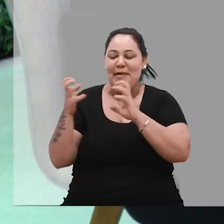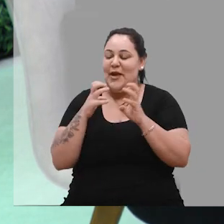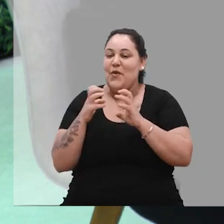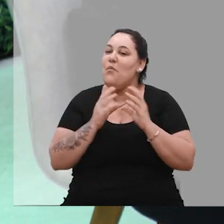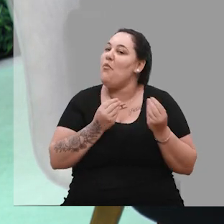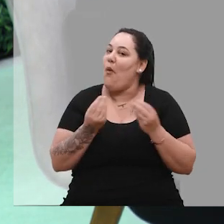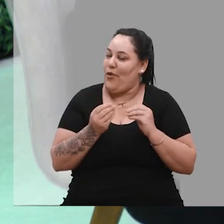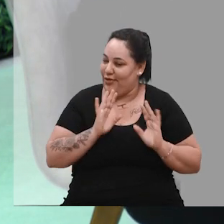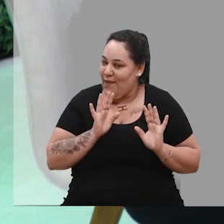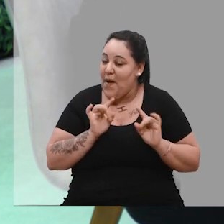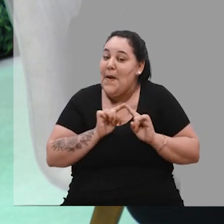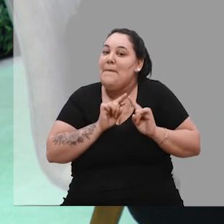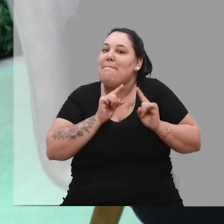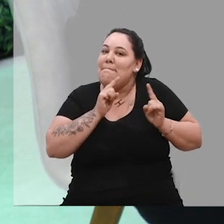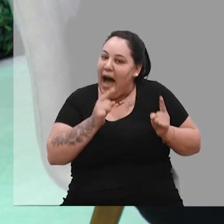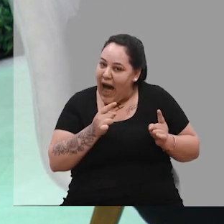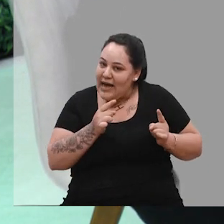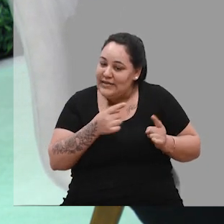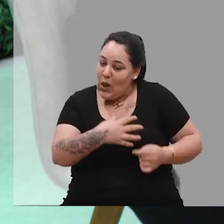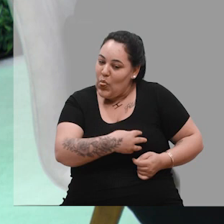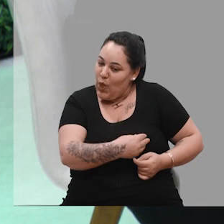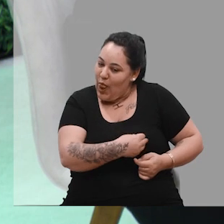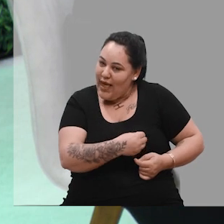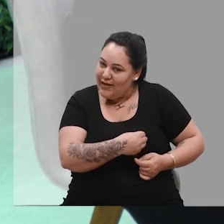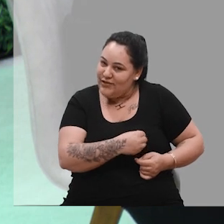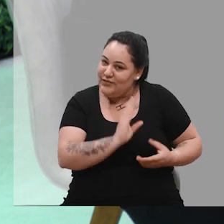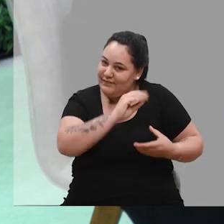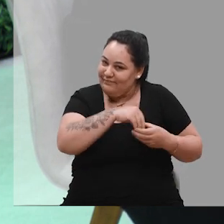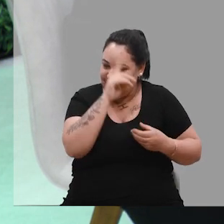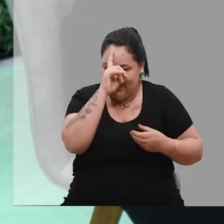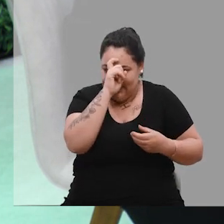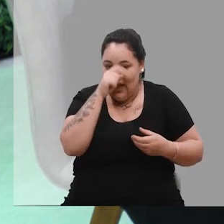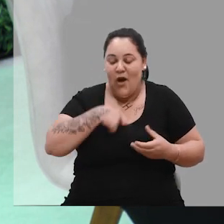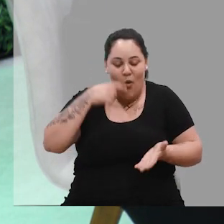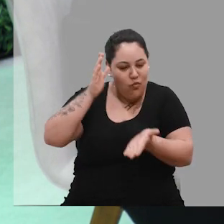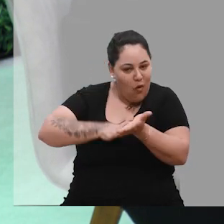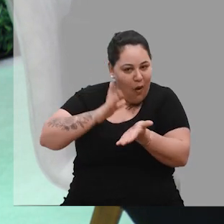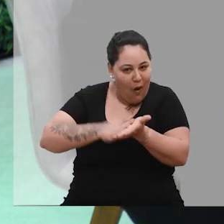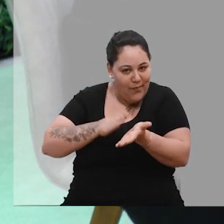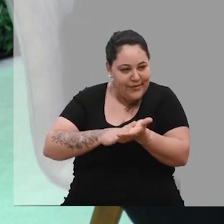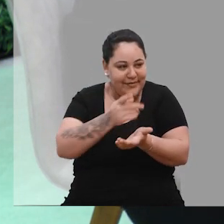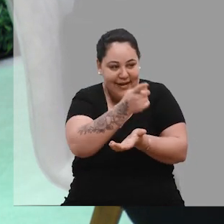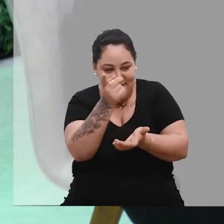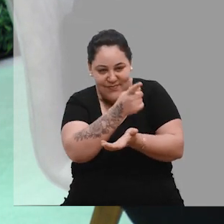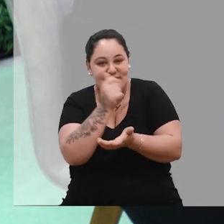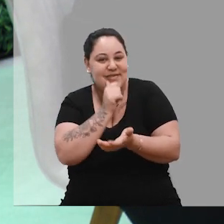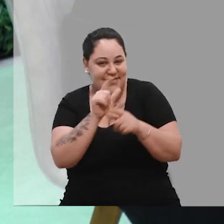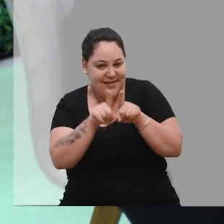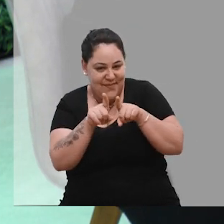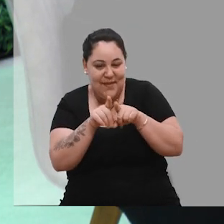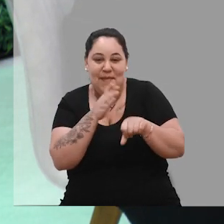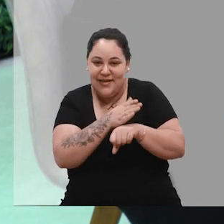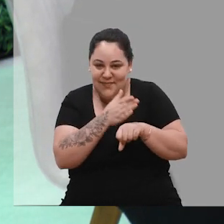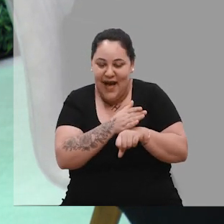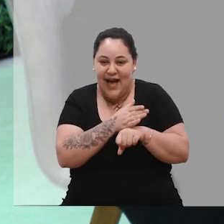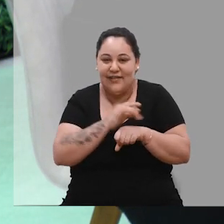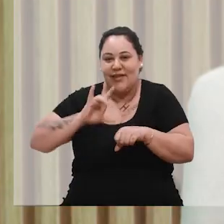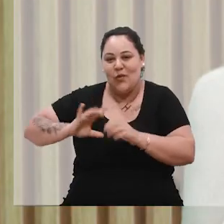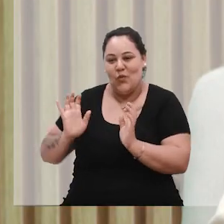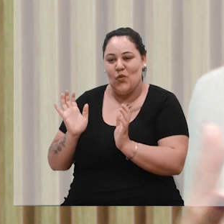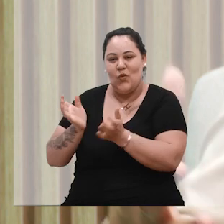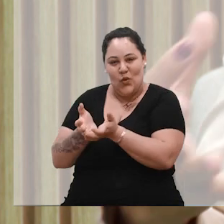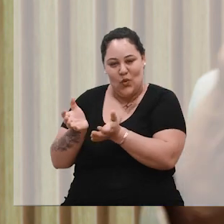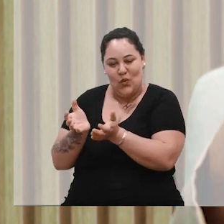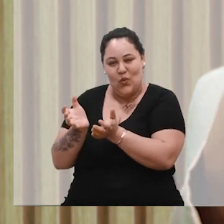de muito tempo. E assim, as meninas têm muito a ver com isso, a Morgana, a Cris, a outra Cris, enfim, tem um grupo, porque quando a gente